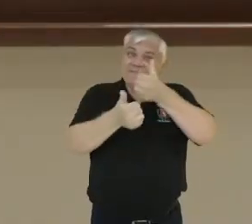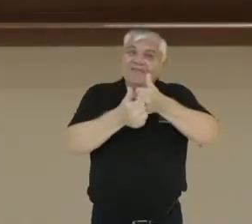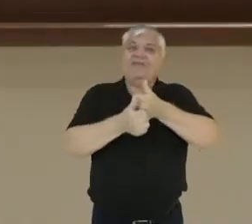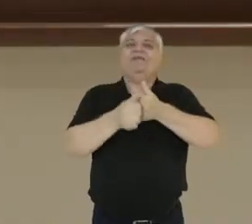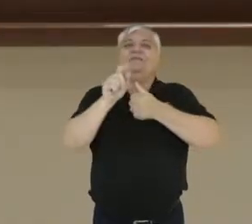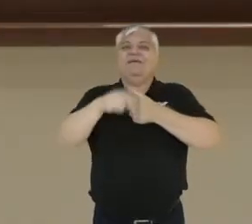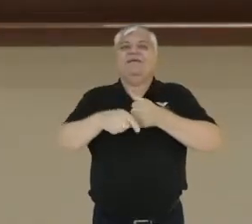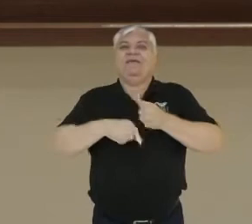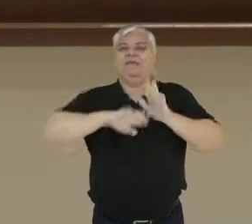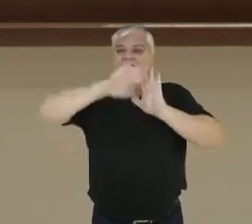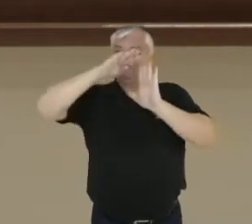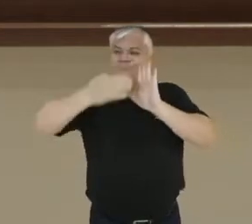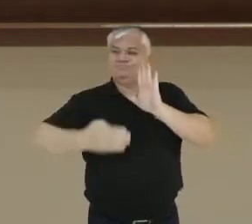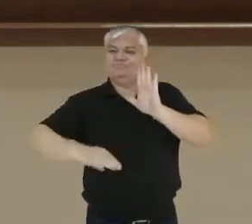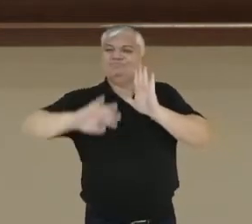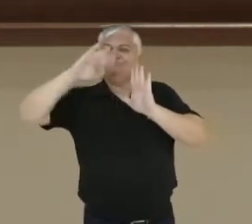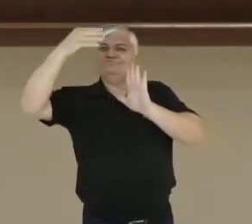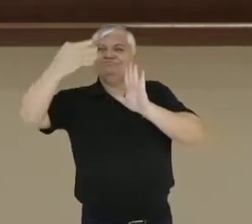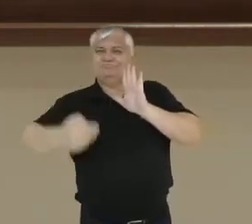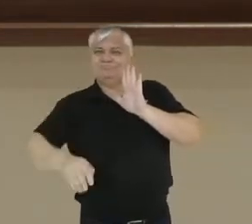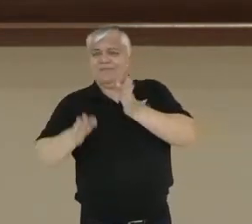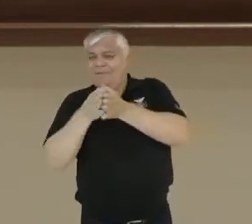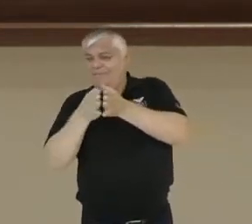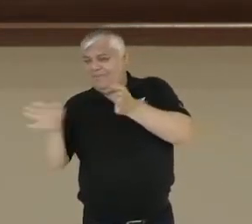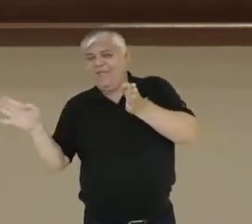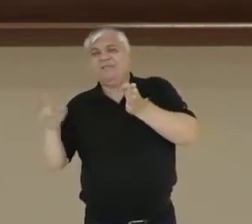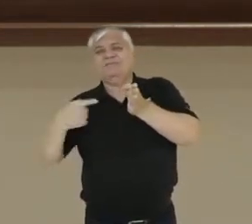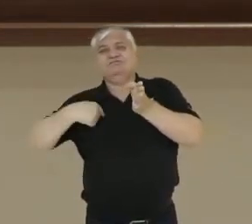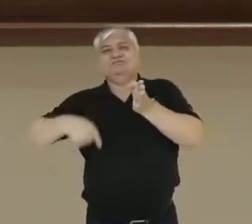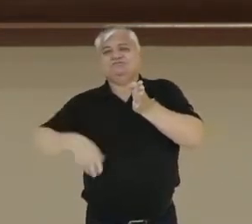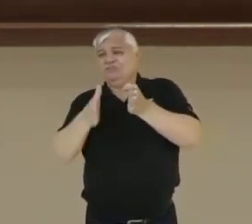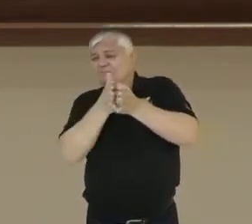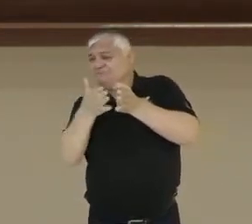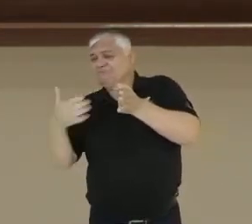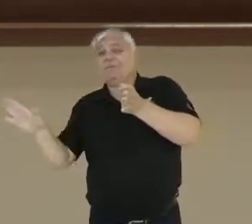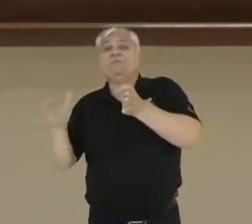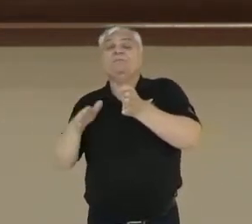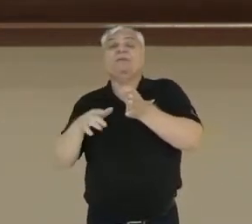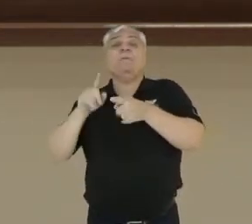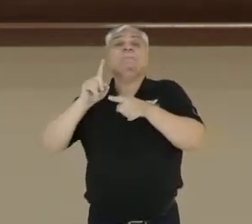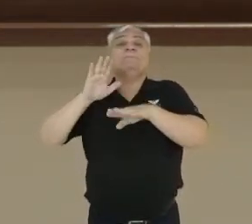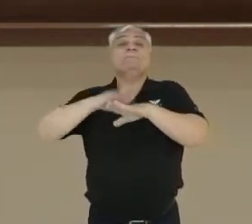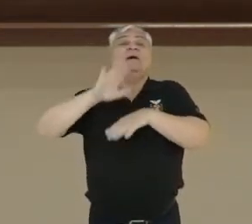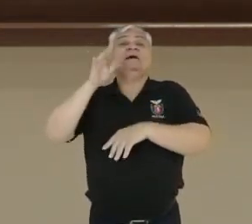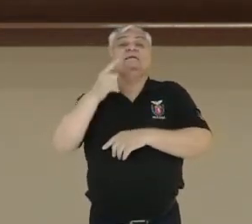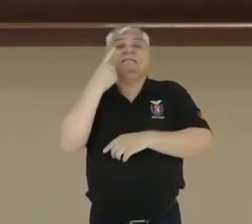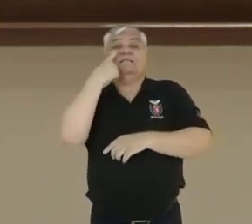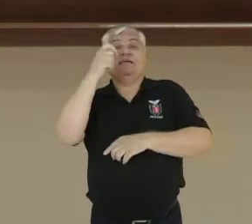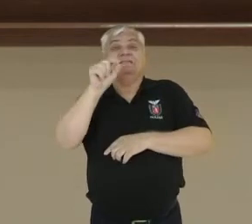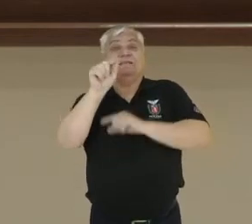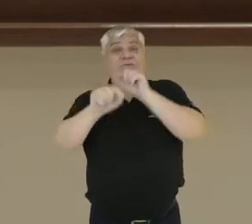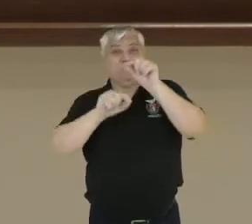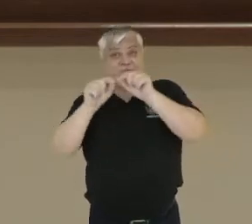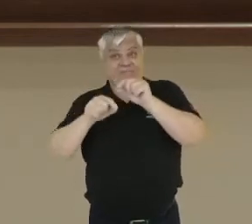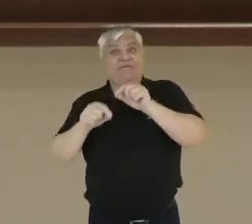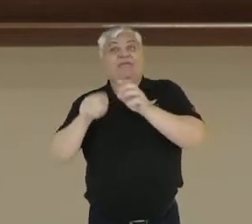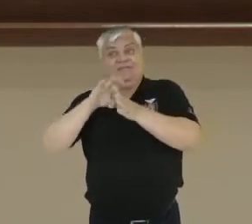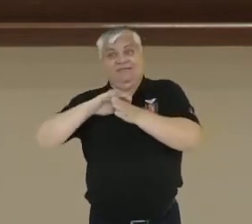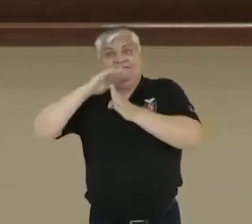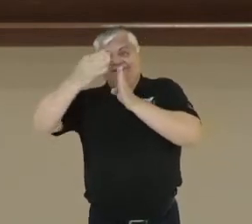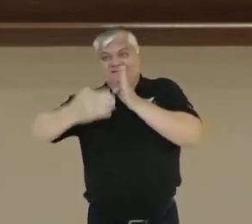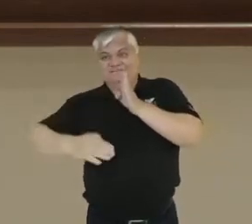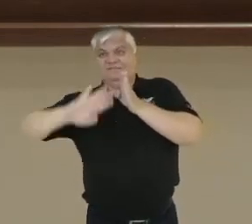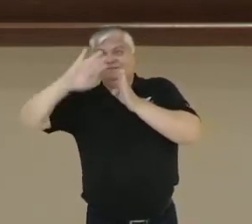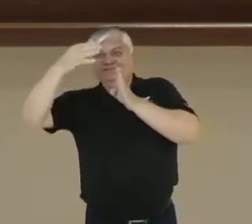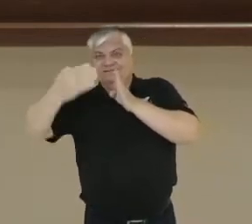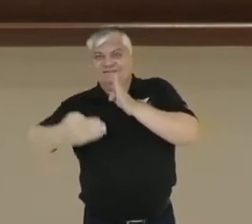respeito à cordilheira do Himalaia. Dessa forma, para a China é muito mais interessante o domínio do Tibete, que já está aqui,